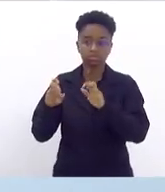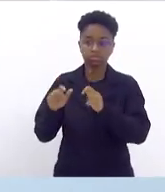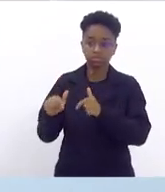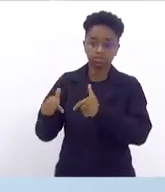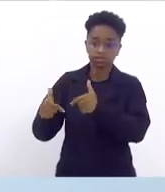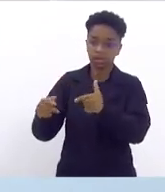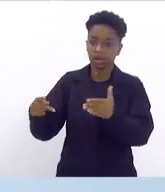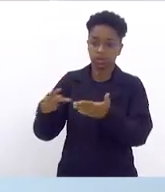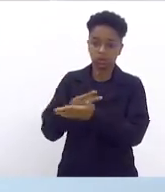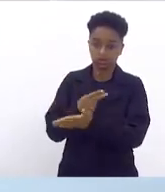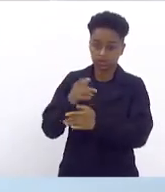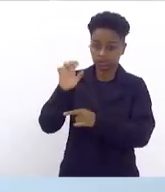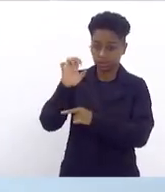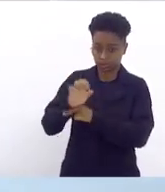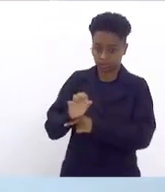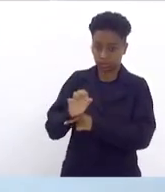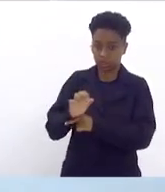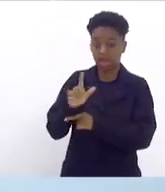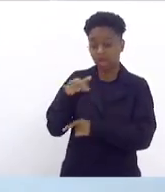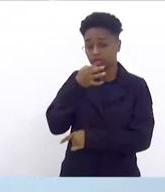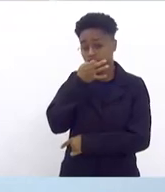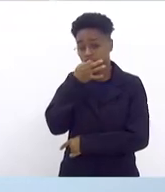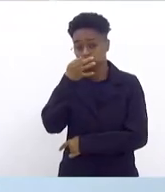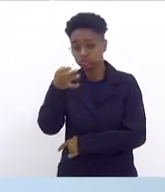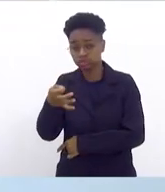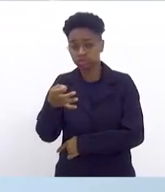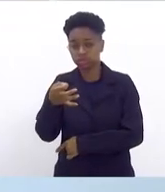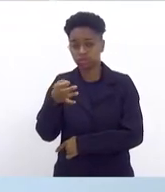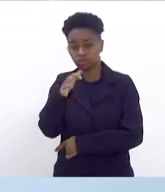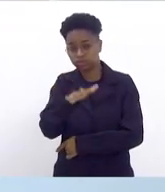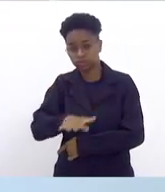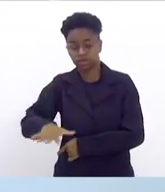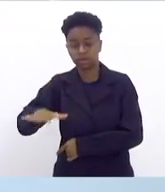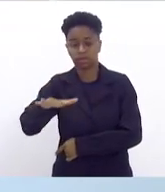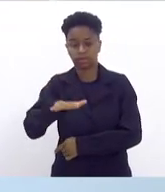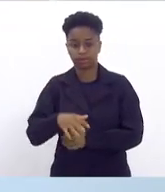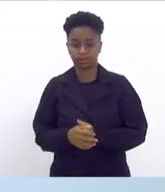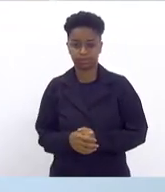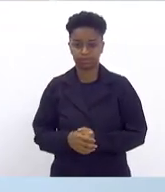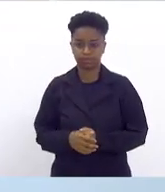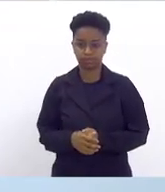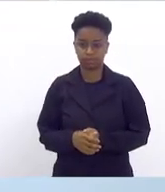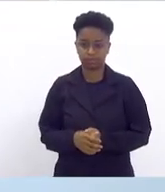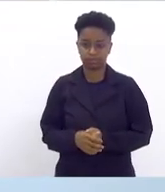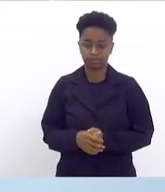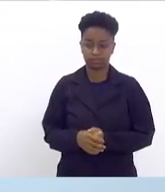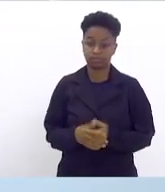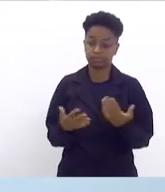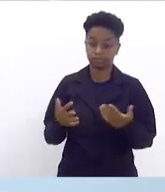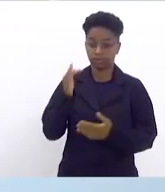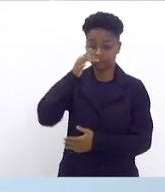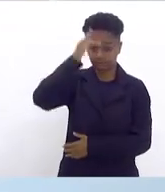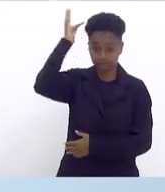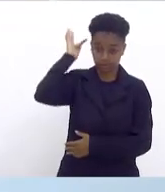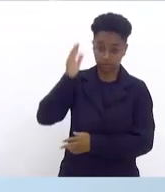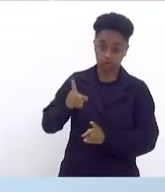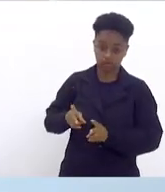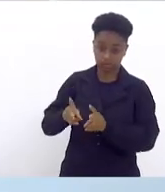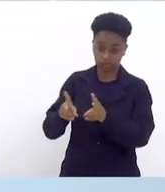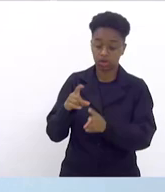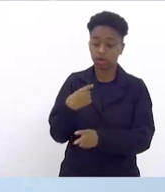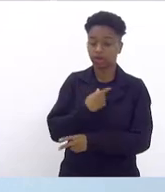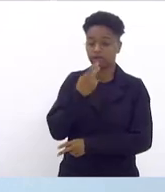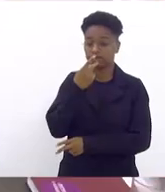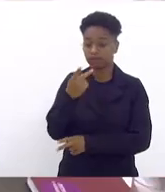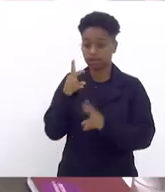também como Perfeito. Uma sugestão mais ampla. Deputado Fred, para a gente avançar na pauta. Como a gente está falando muito do tema,